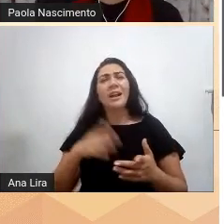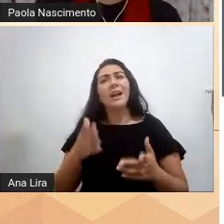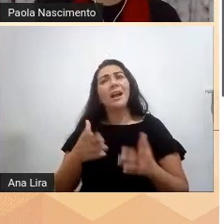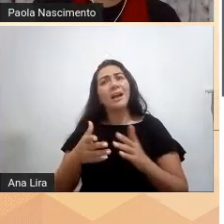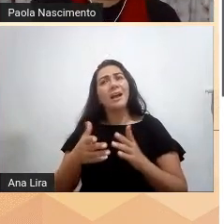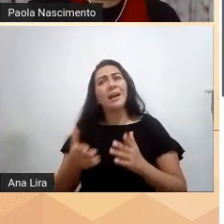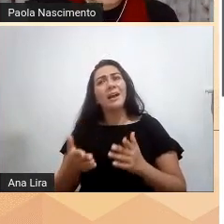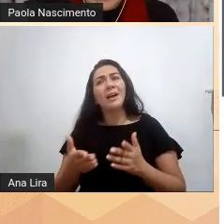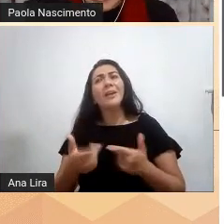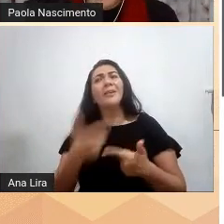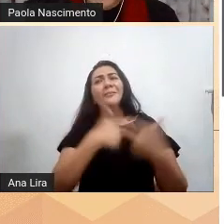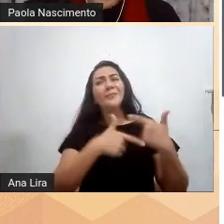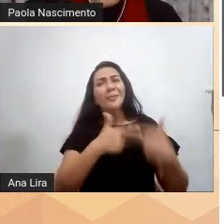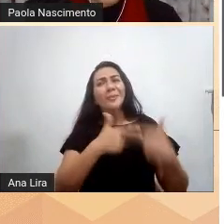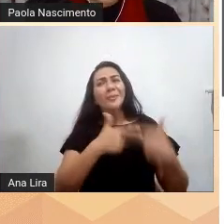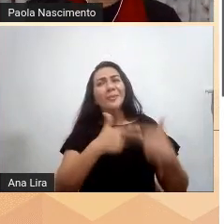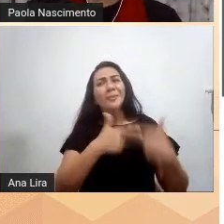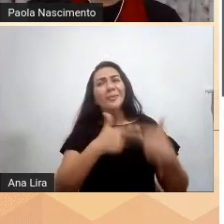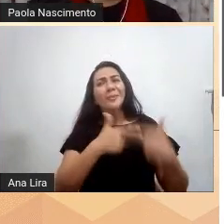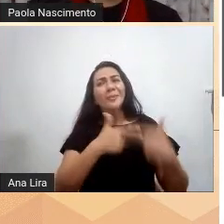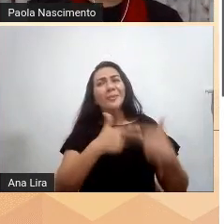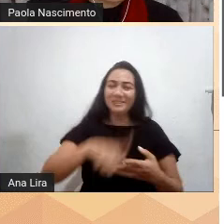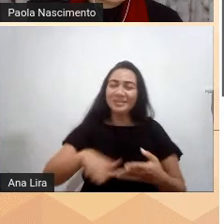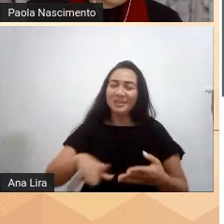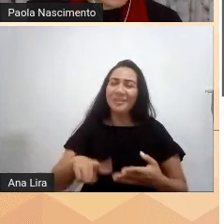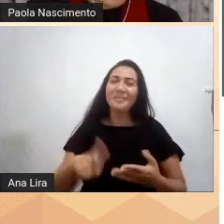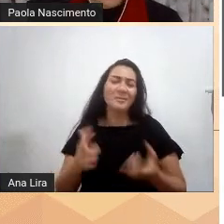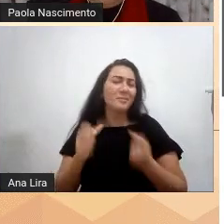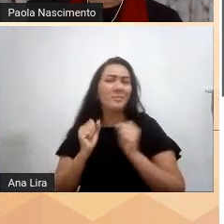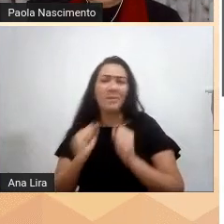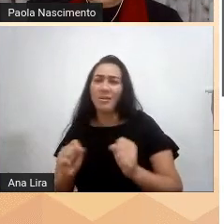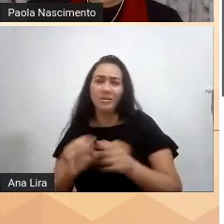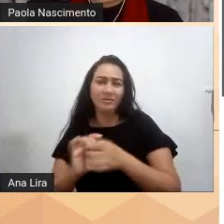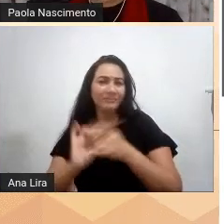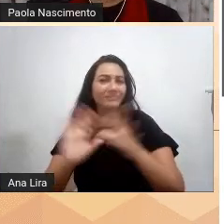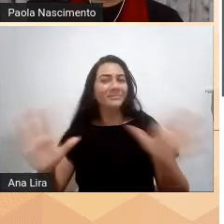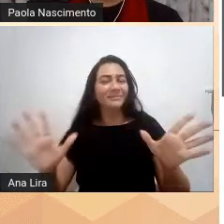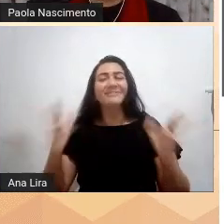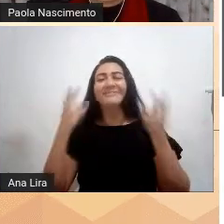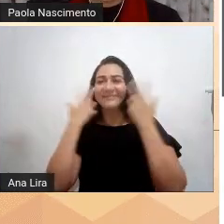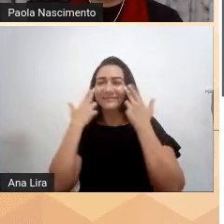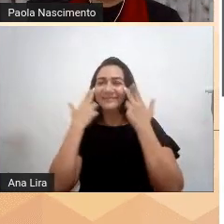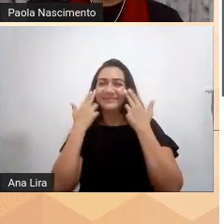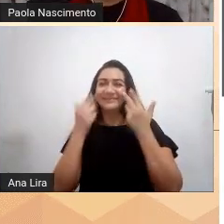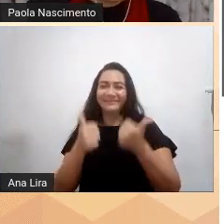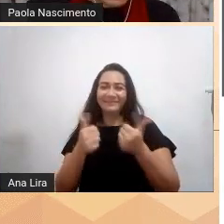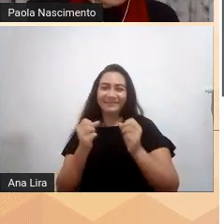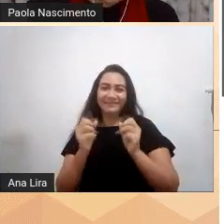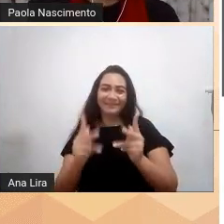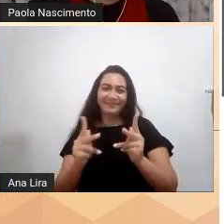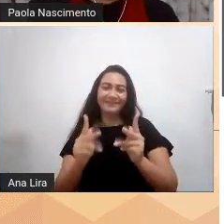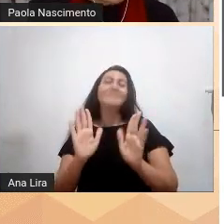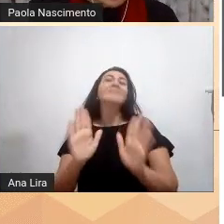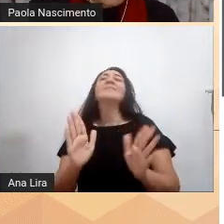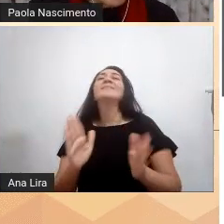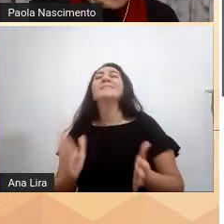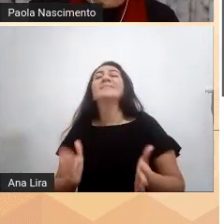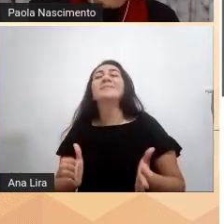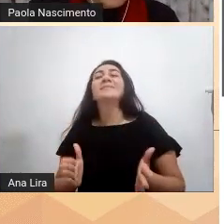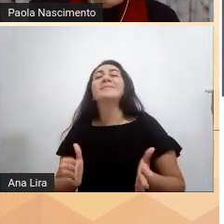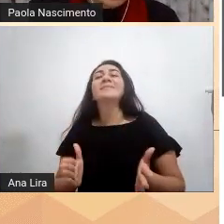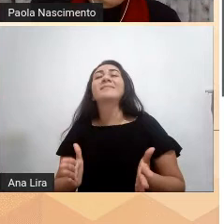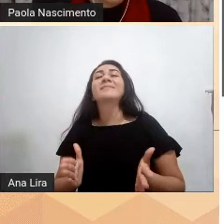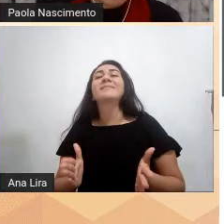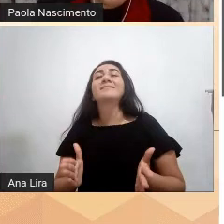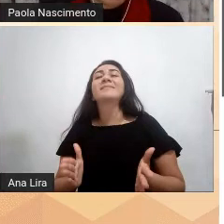falando. Tá certo? Então, vamos passando adiante para seguir a minha fala. Lembrando que se vocês, assim